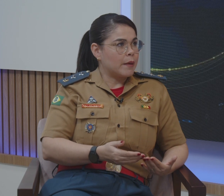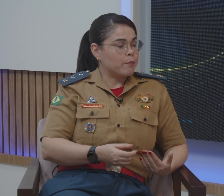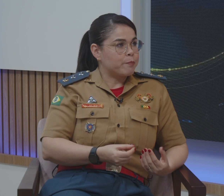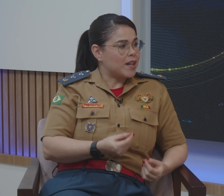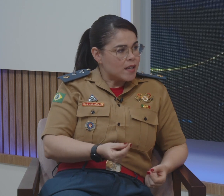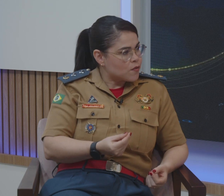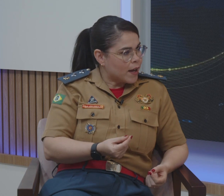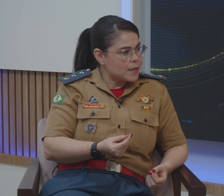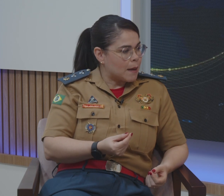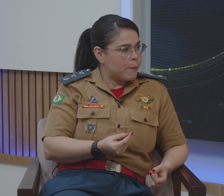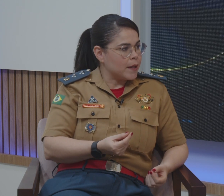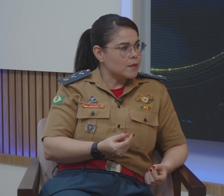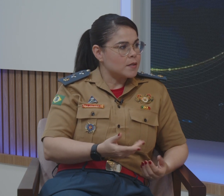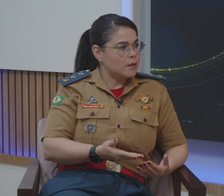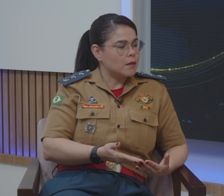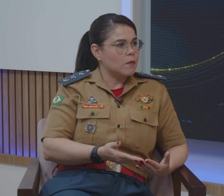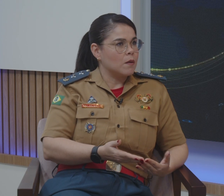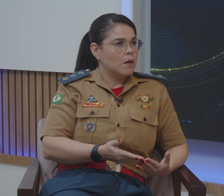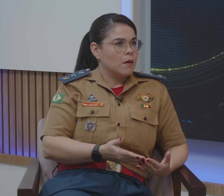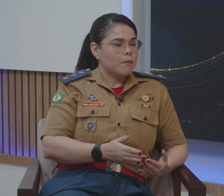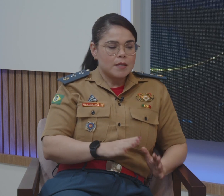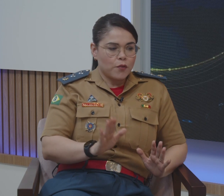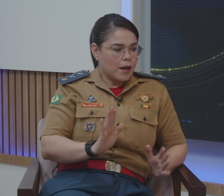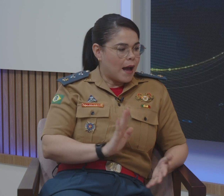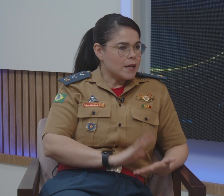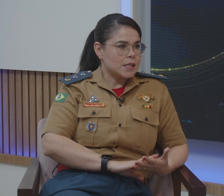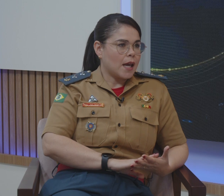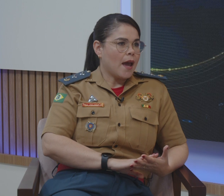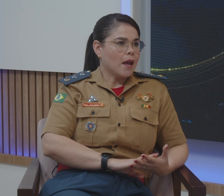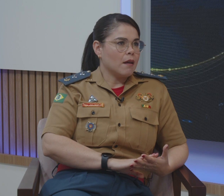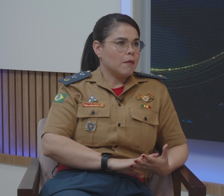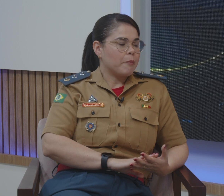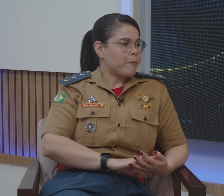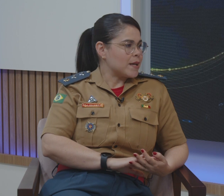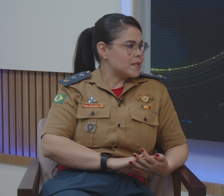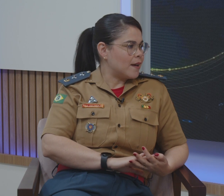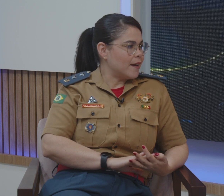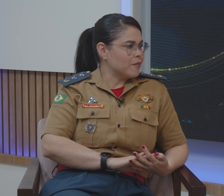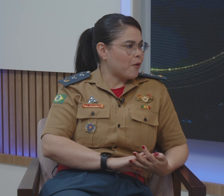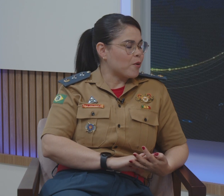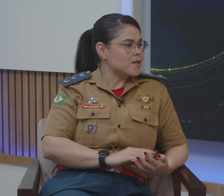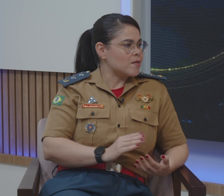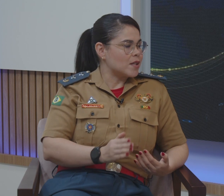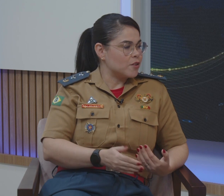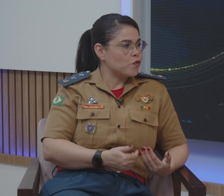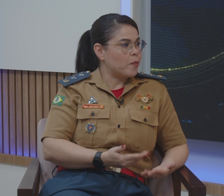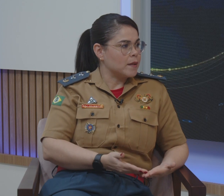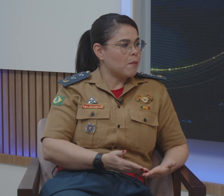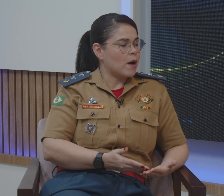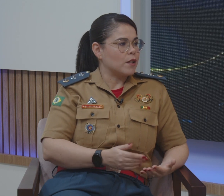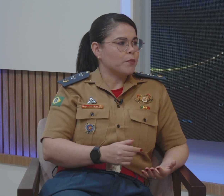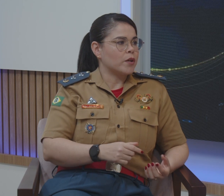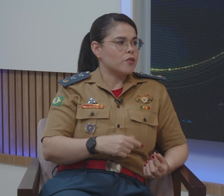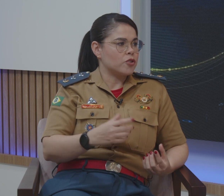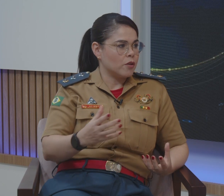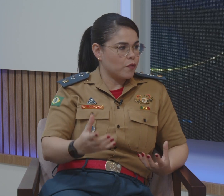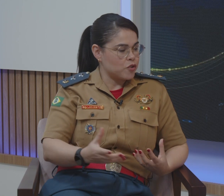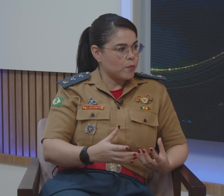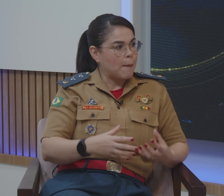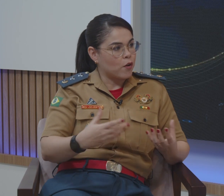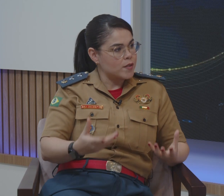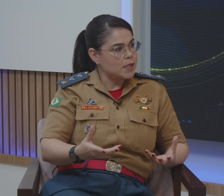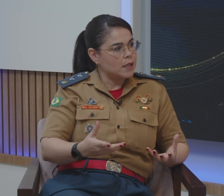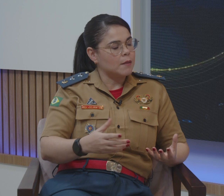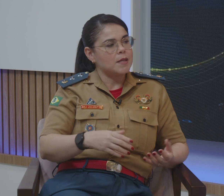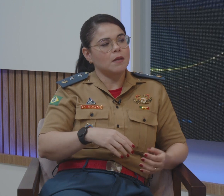né, 3 vagas apenas, então... Mas fui lá, risquei... Passei, né, o processo seletivo bem demorado, porque tinha o